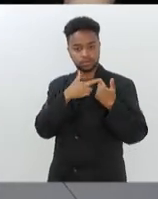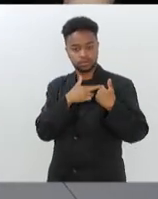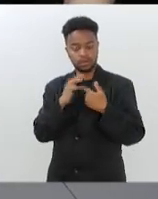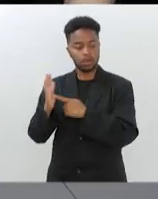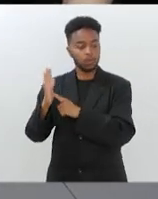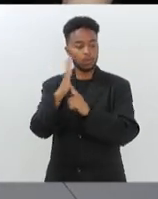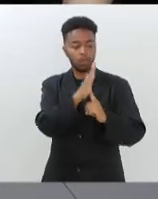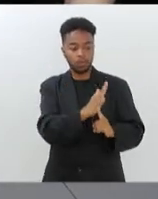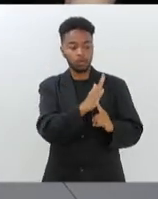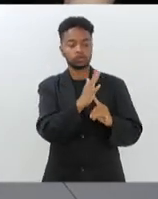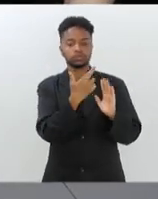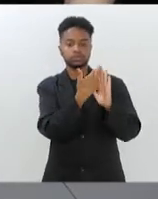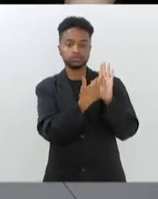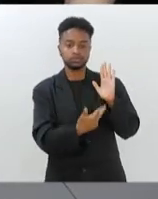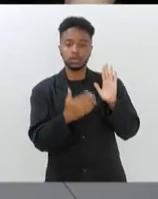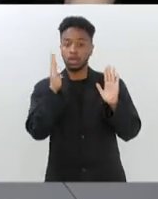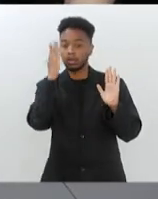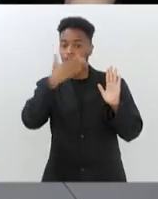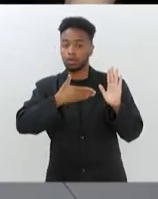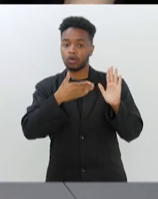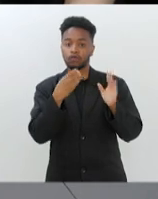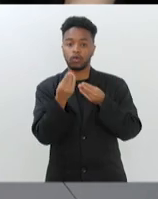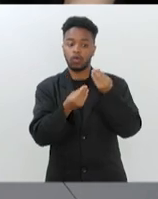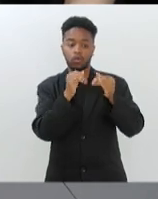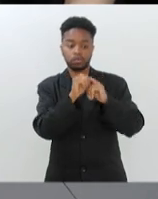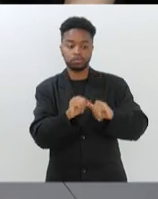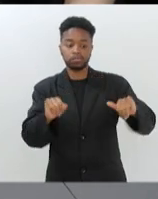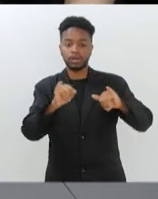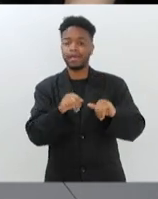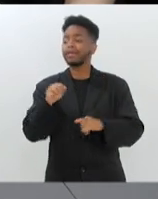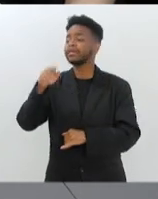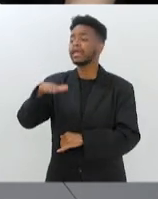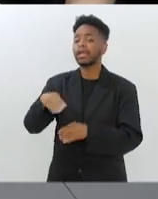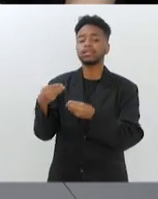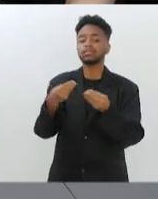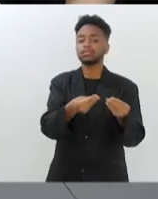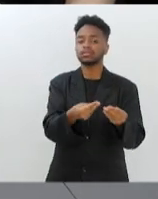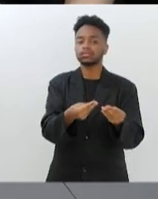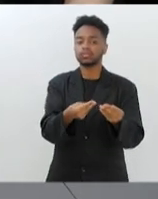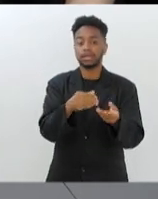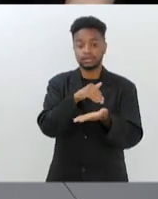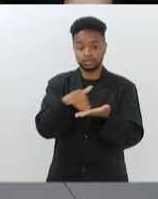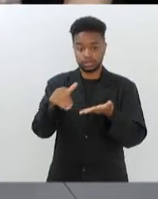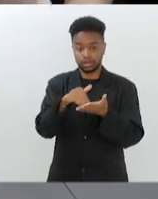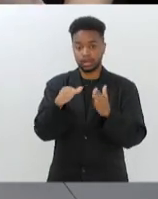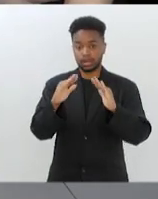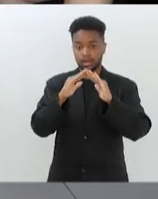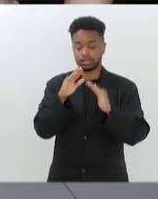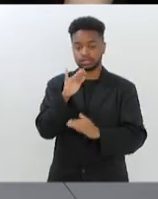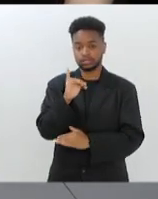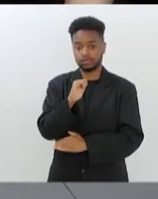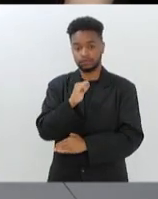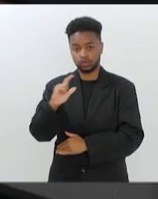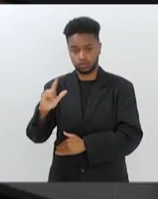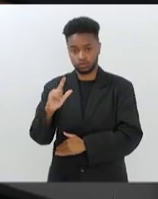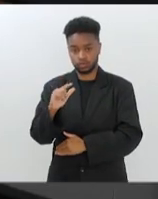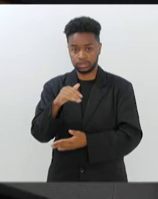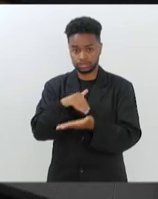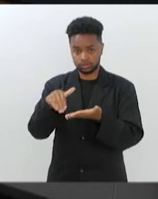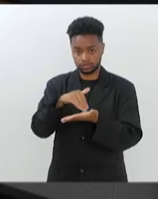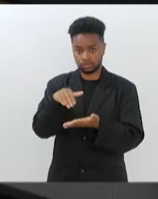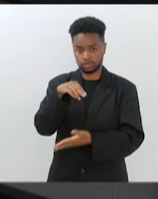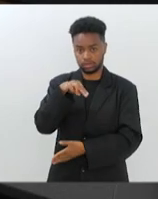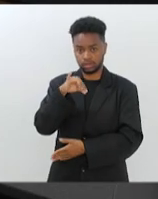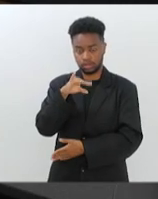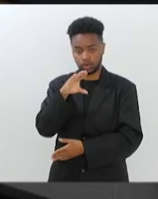governo todas as comprovações de veiculação ao governo especificamente a quem a secretaria da casa civil que por fim secretário Nicola